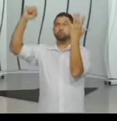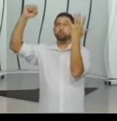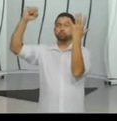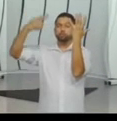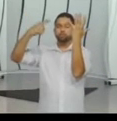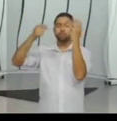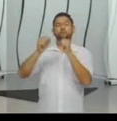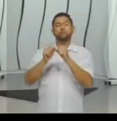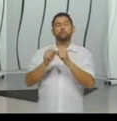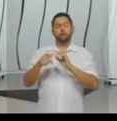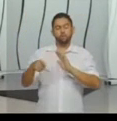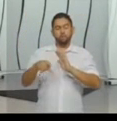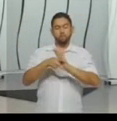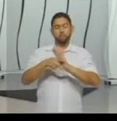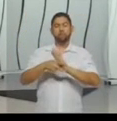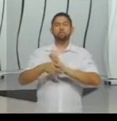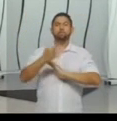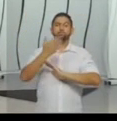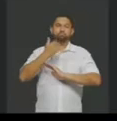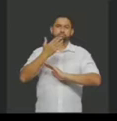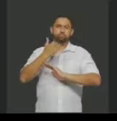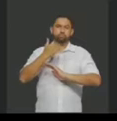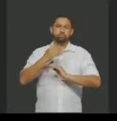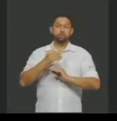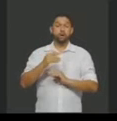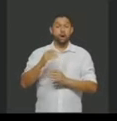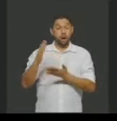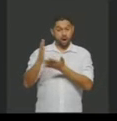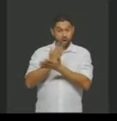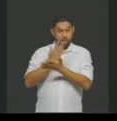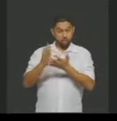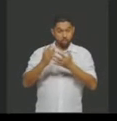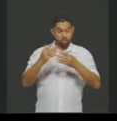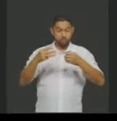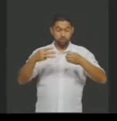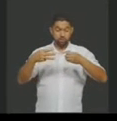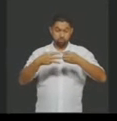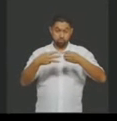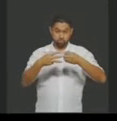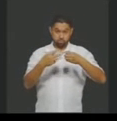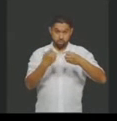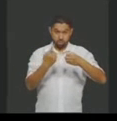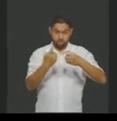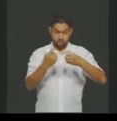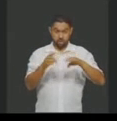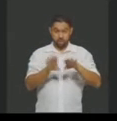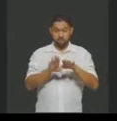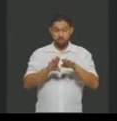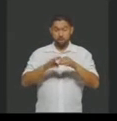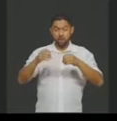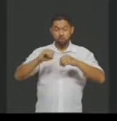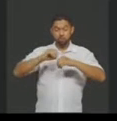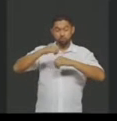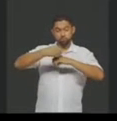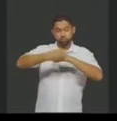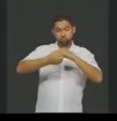próprio alimento. Nós vamos ter algas unicelulares e também multicelulares